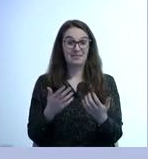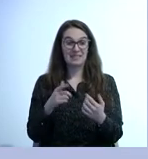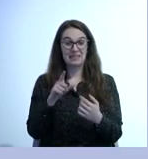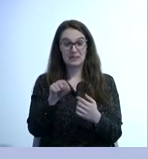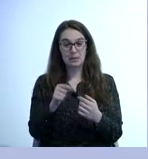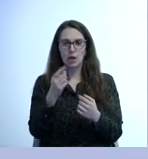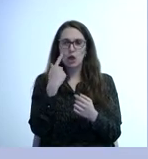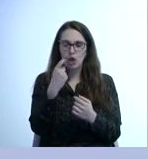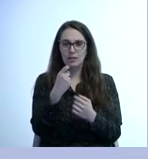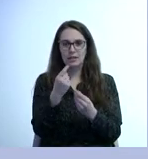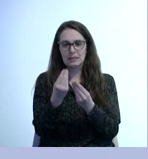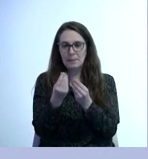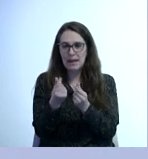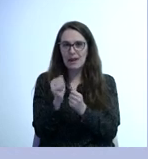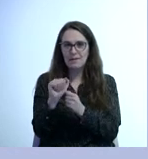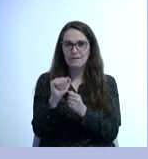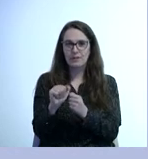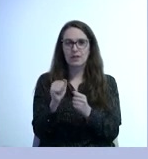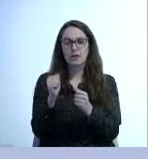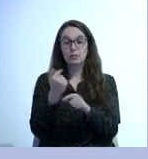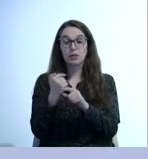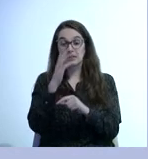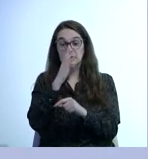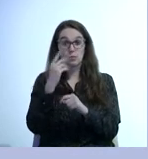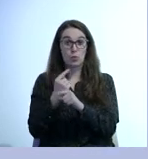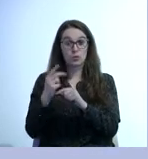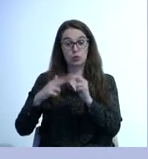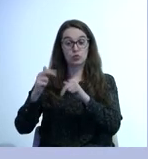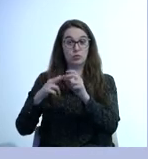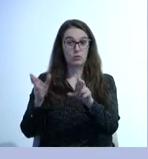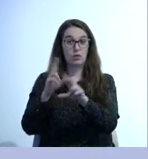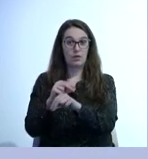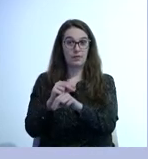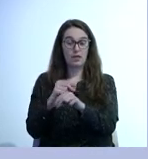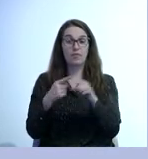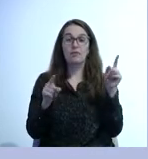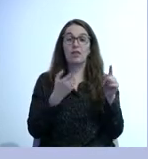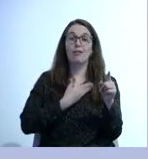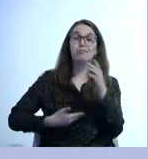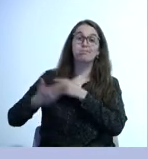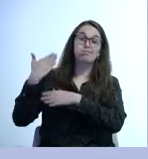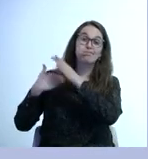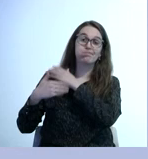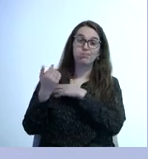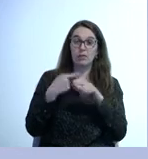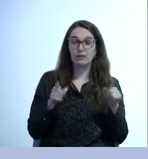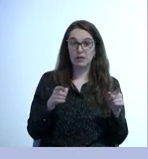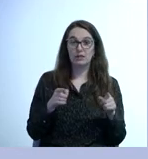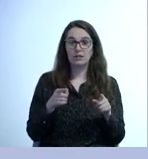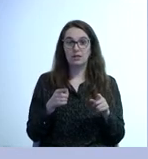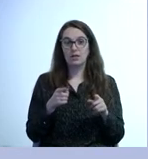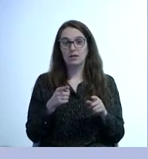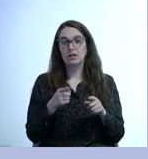demarcação, quer dizer, as construções novas são totalmente diferentes, abstratas, com um